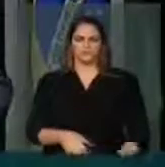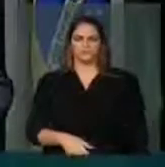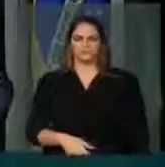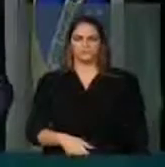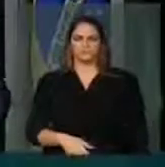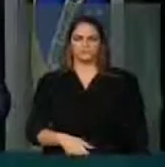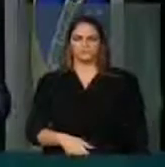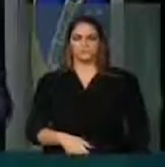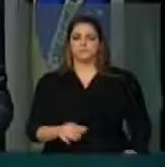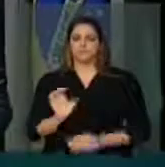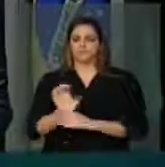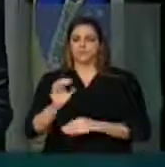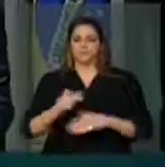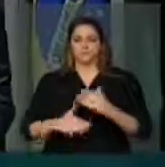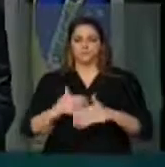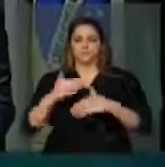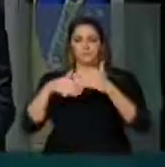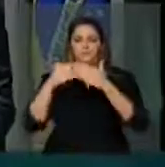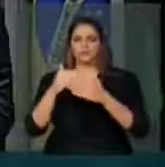cresceu, se desenvolveu